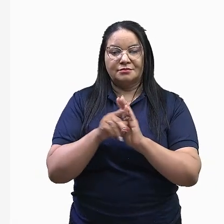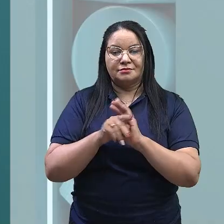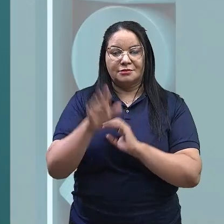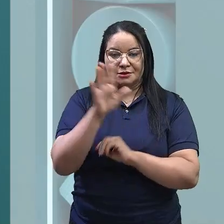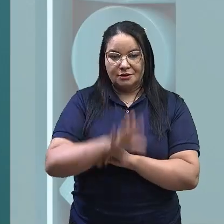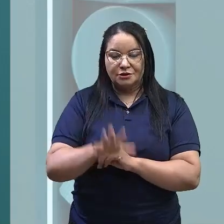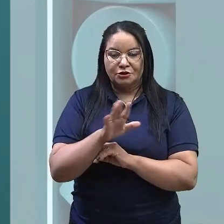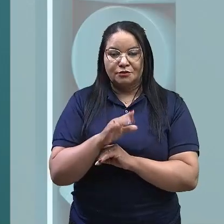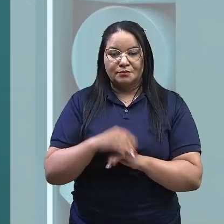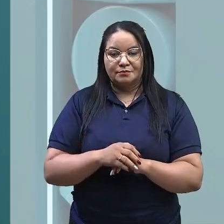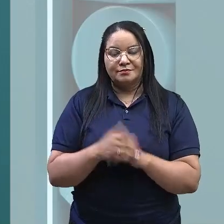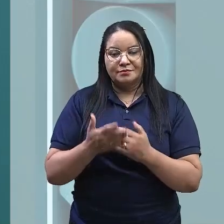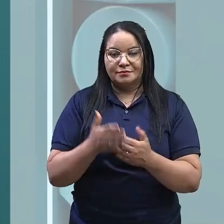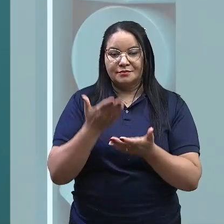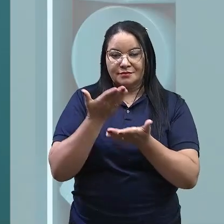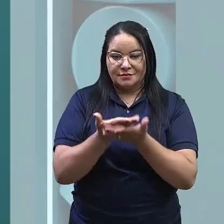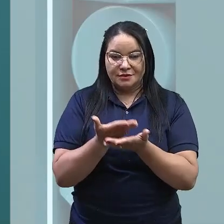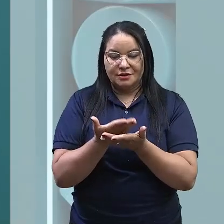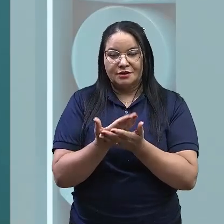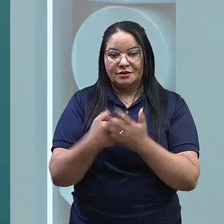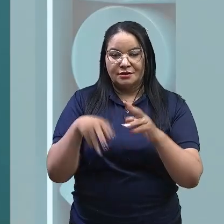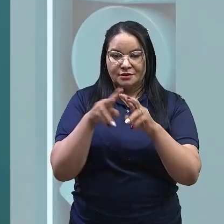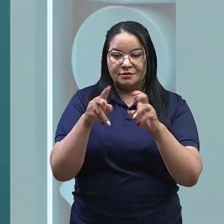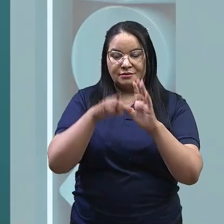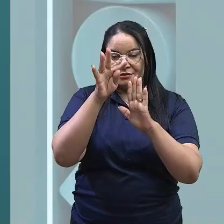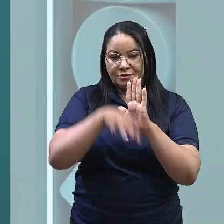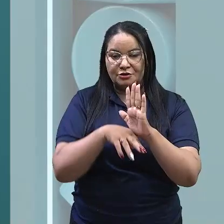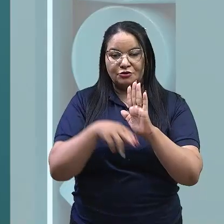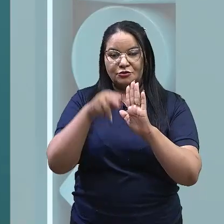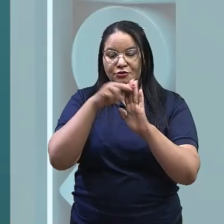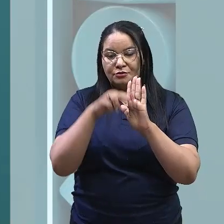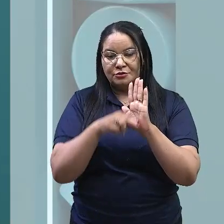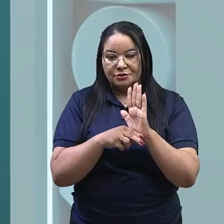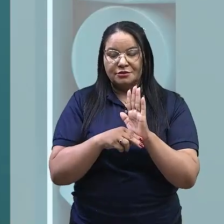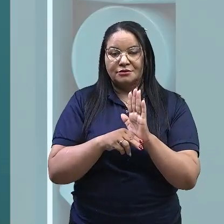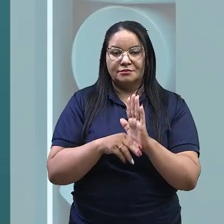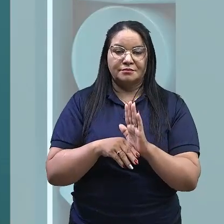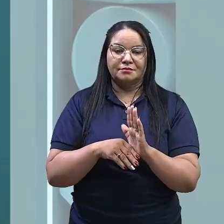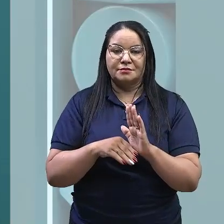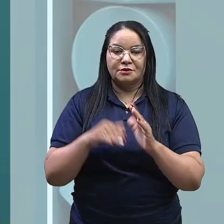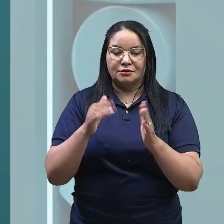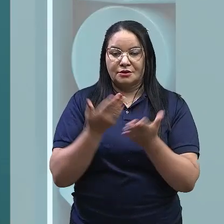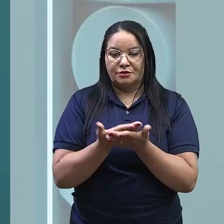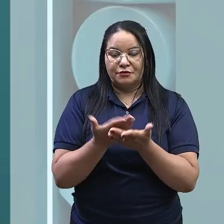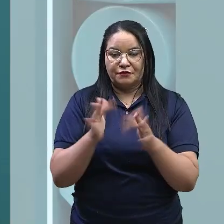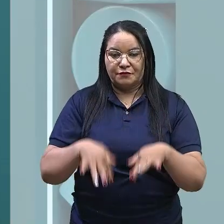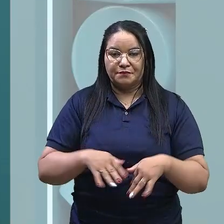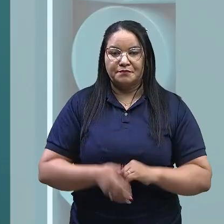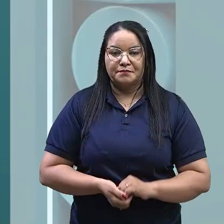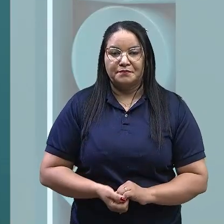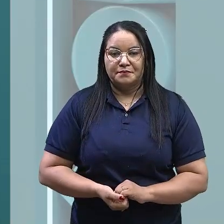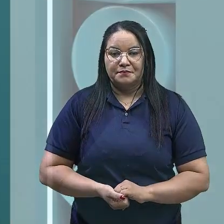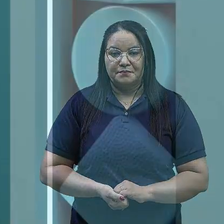Muito bem, então essa foi a nossa aula sobre os textos normativos e até uma próxima oportunidade.